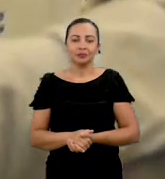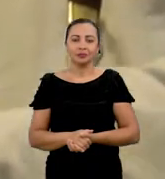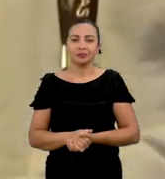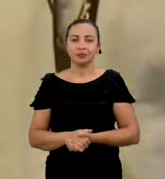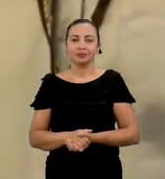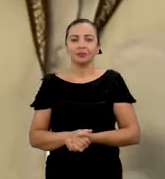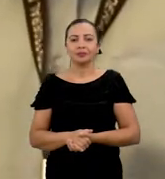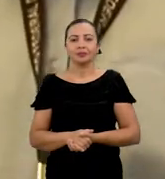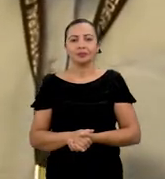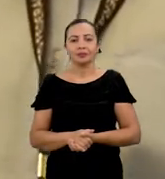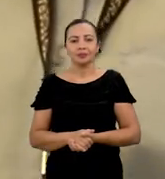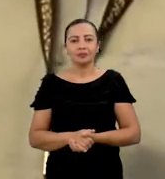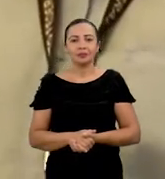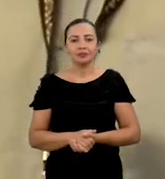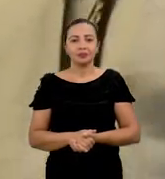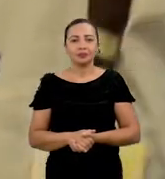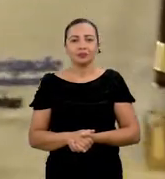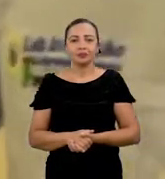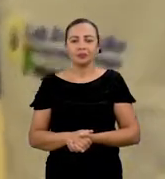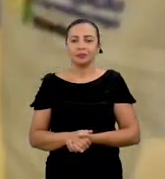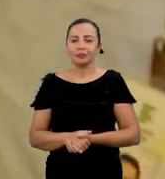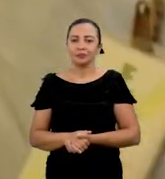E aí